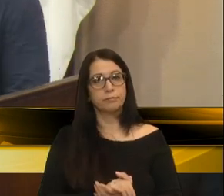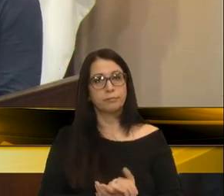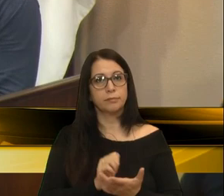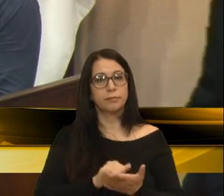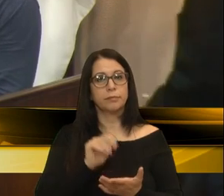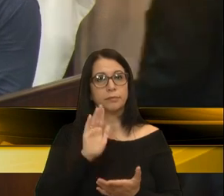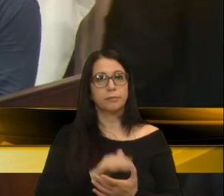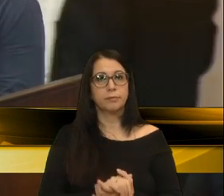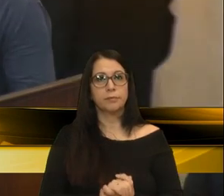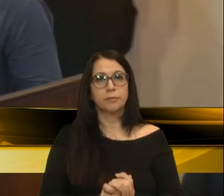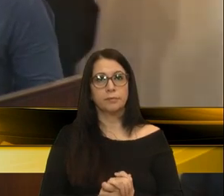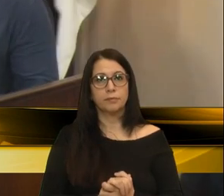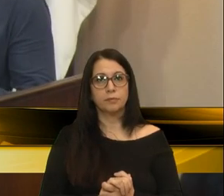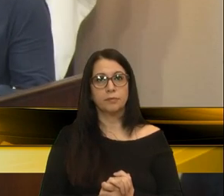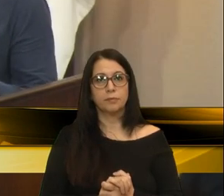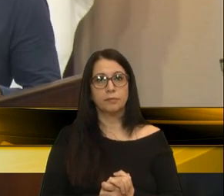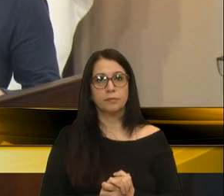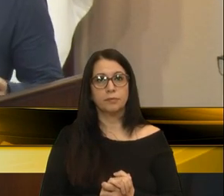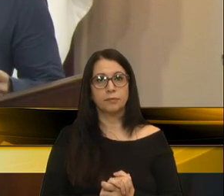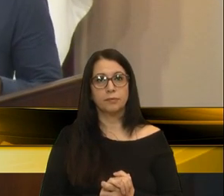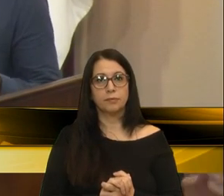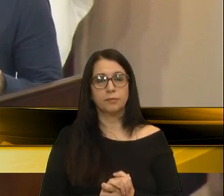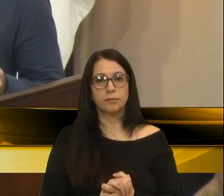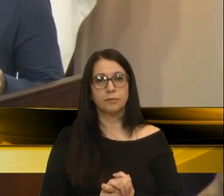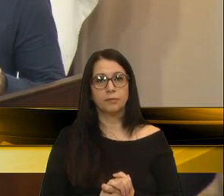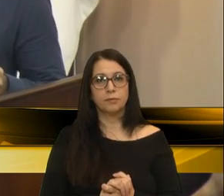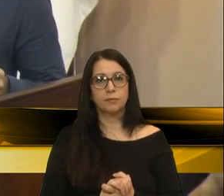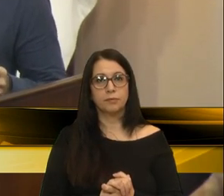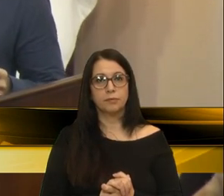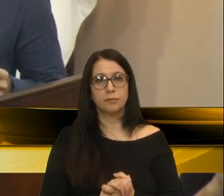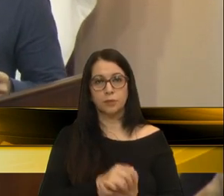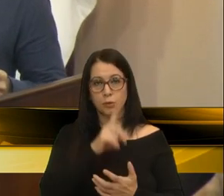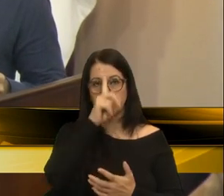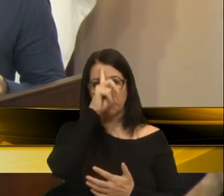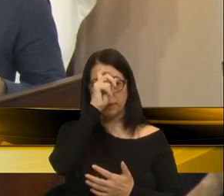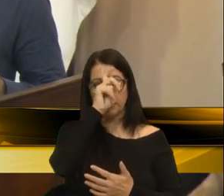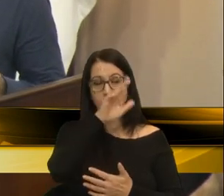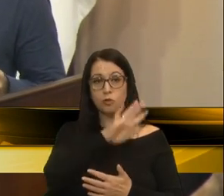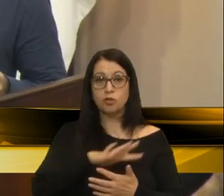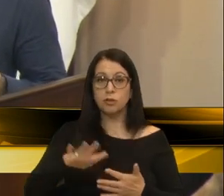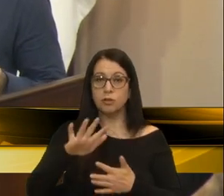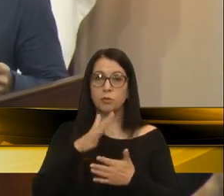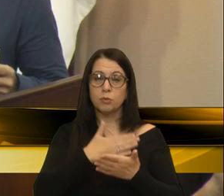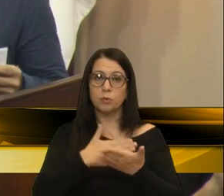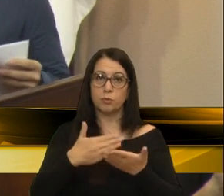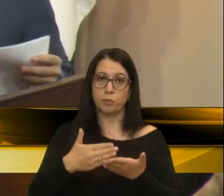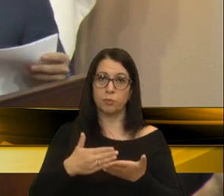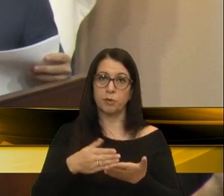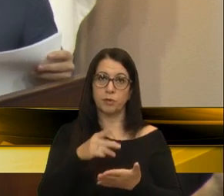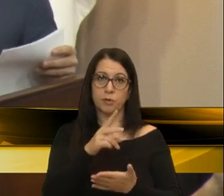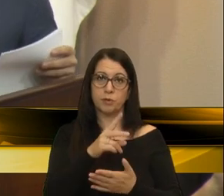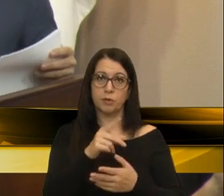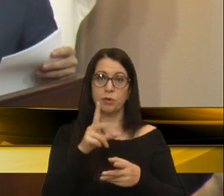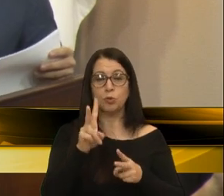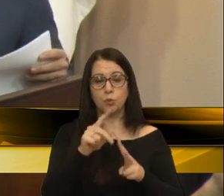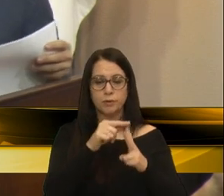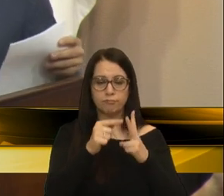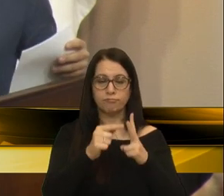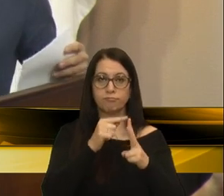parte, vereador. Já lhe concedo. A situação do Hospital Geral que inicia com dois